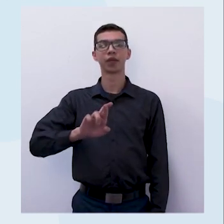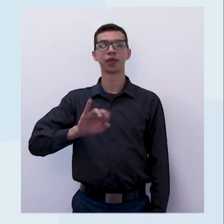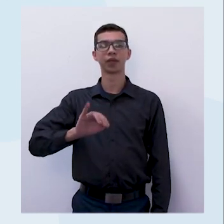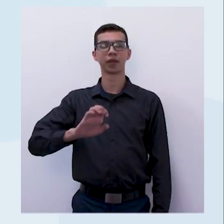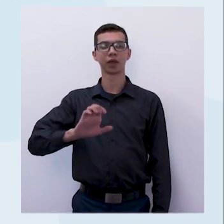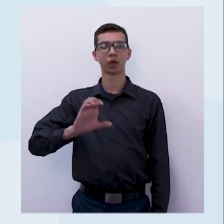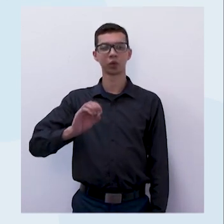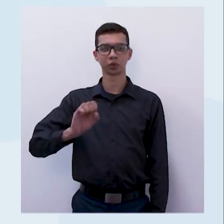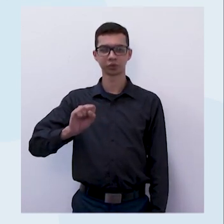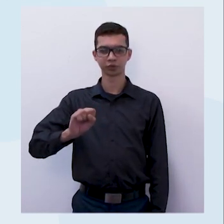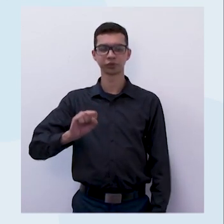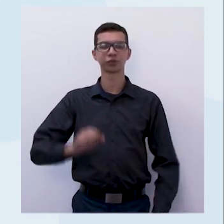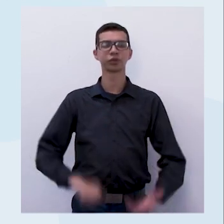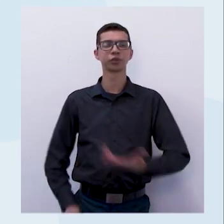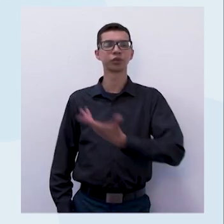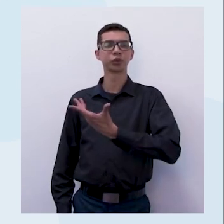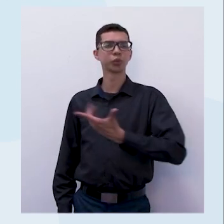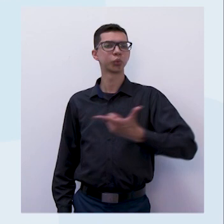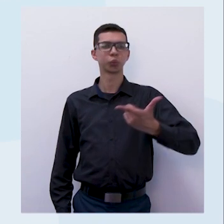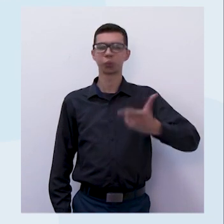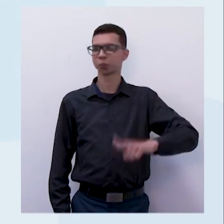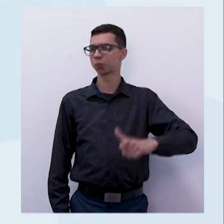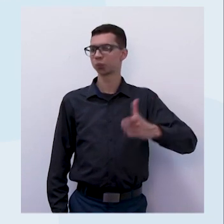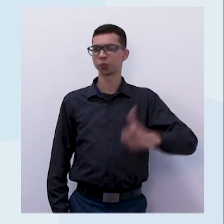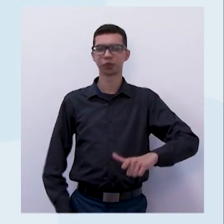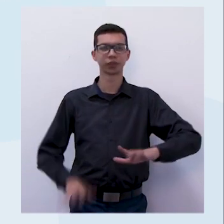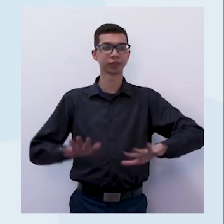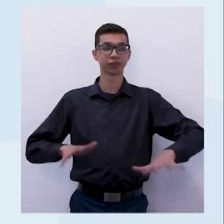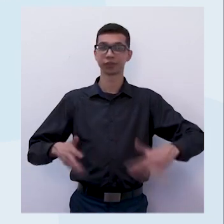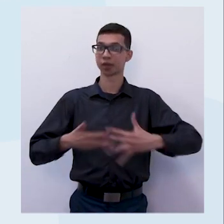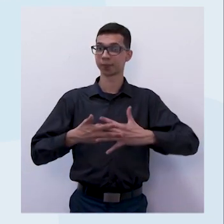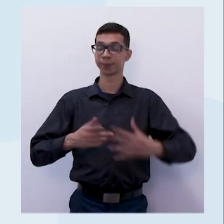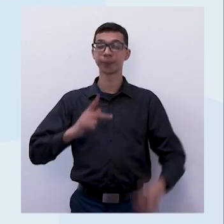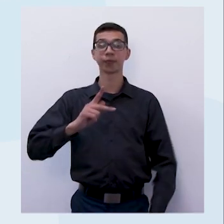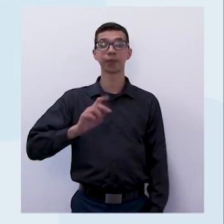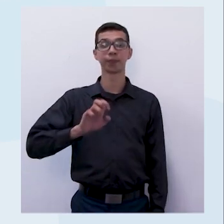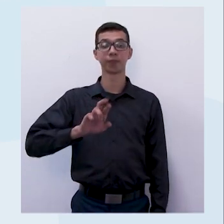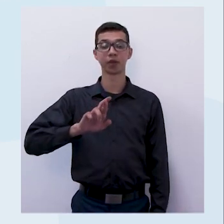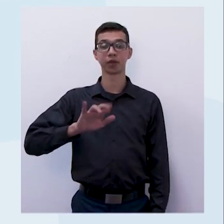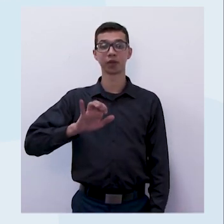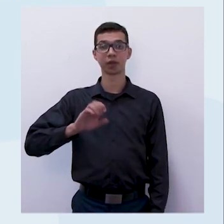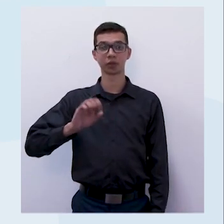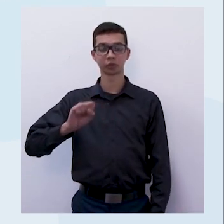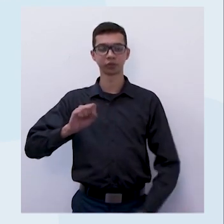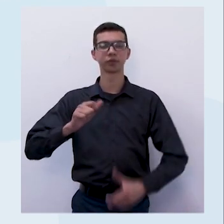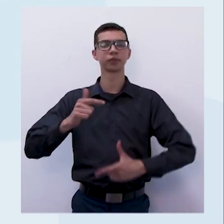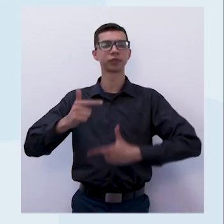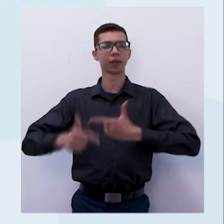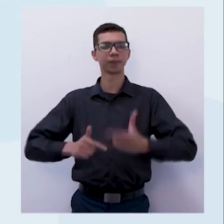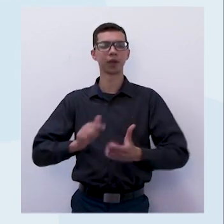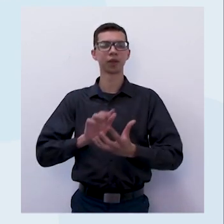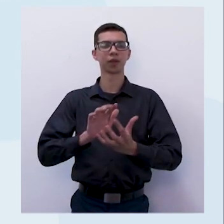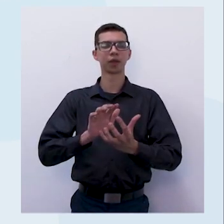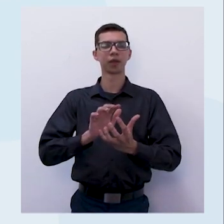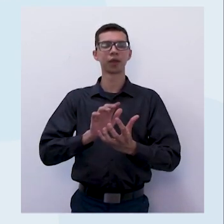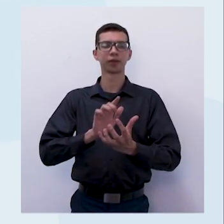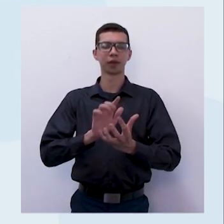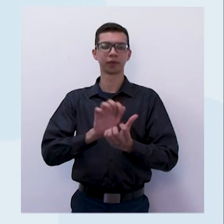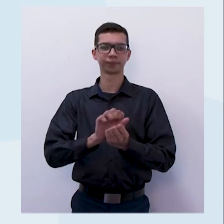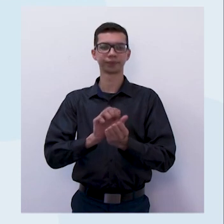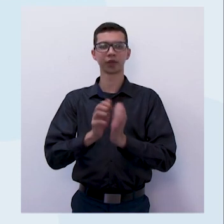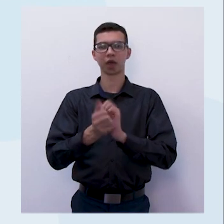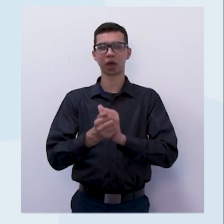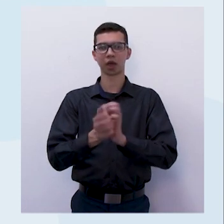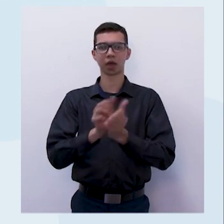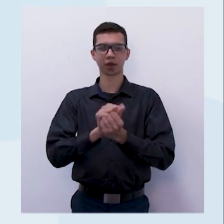não tinha cidadania, tá? Então os periecos, eles trabalhavam como artesãos, comerciantes e como